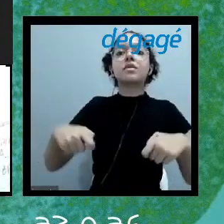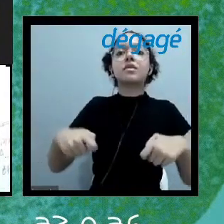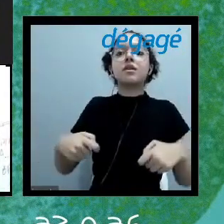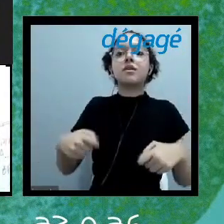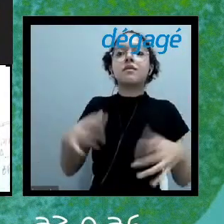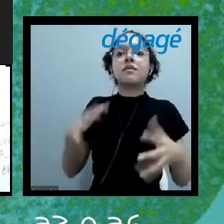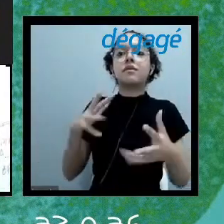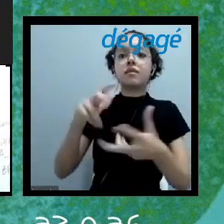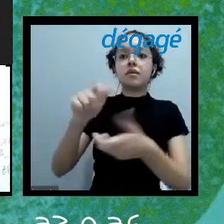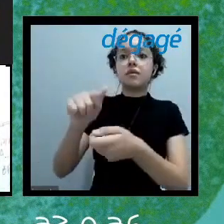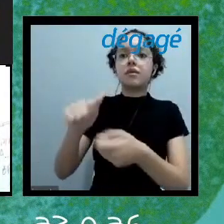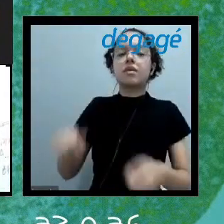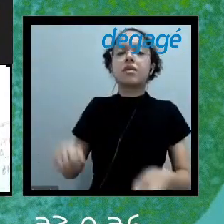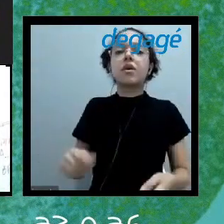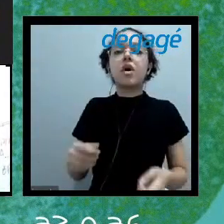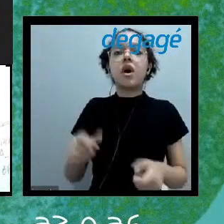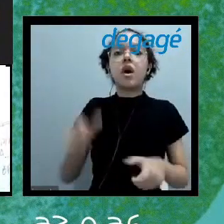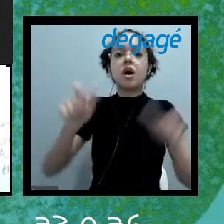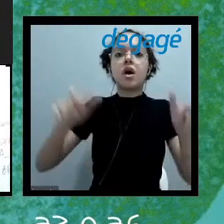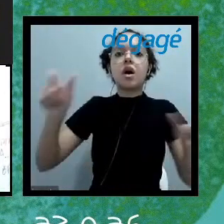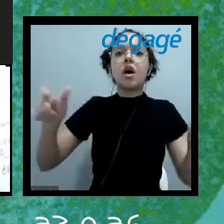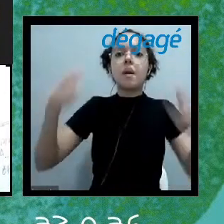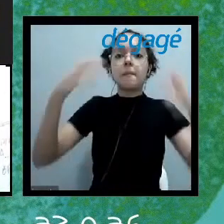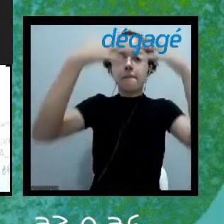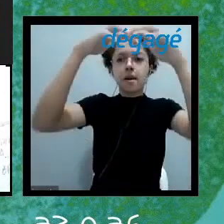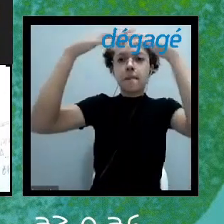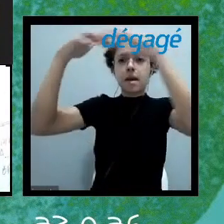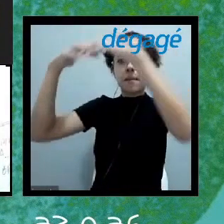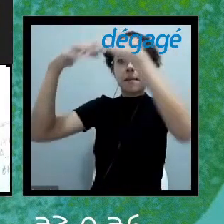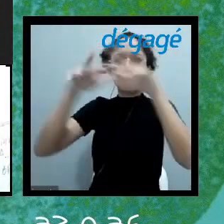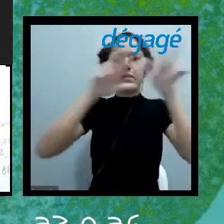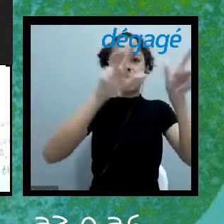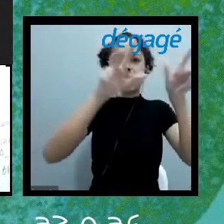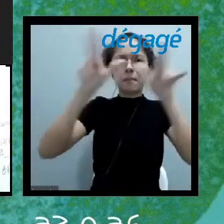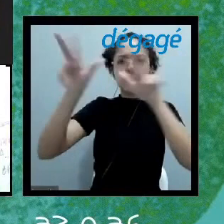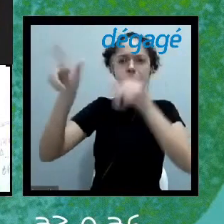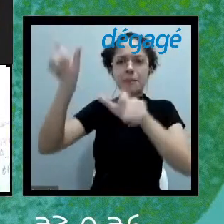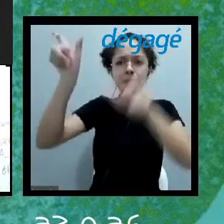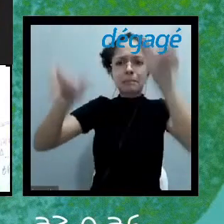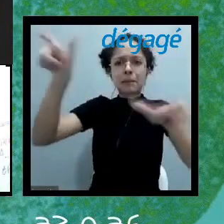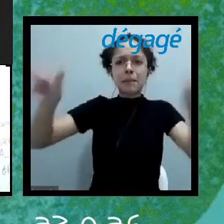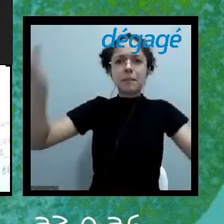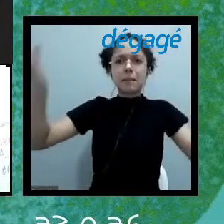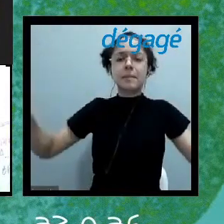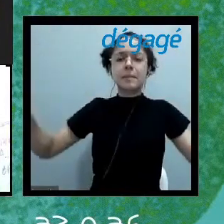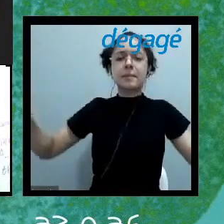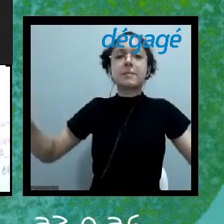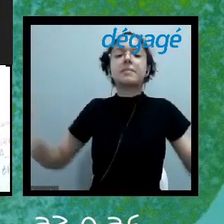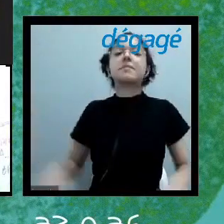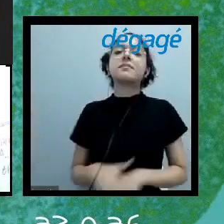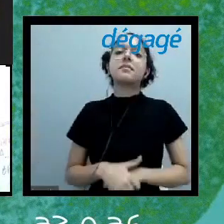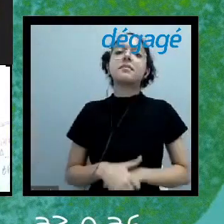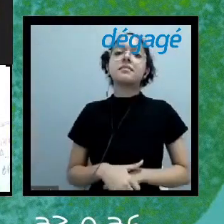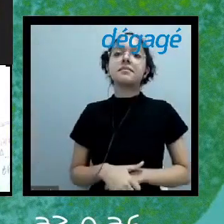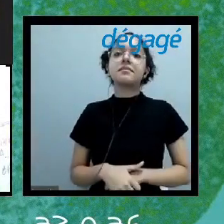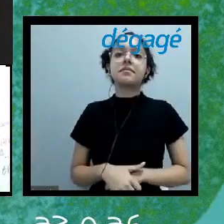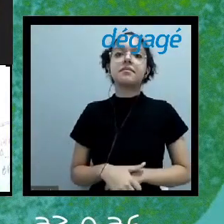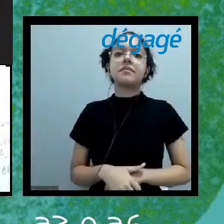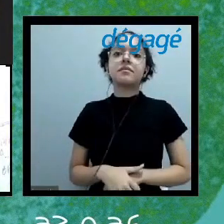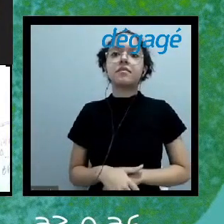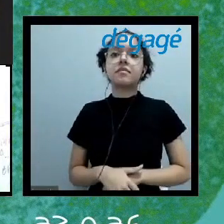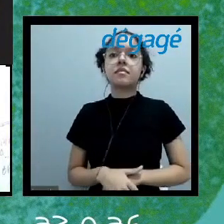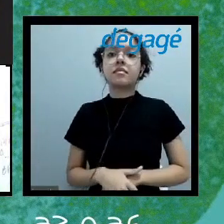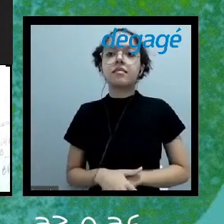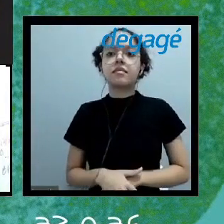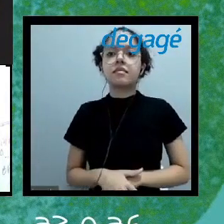os tipos diferentes de cérebro, né? Como a Fátima Dourado falou, né? O médico é o tatuador, é